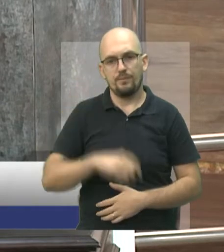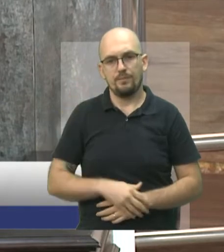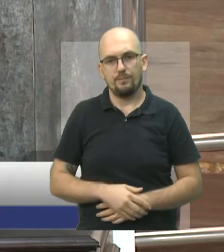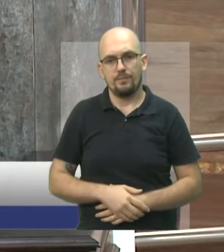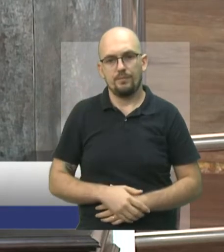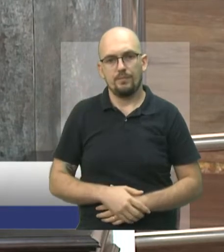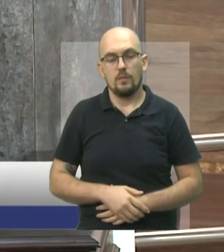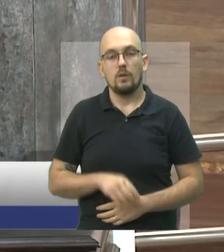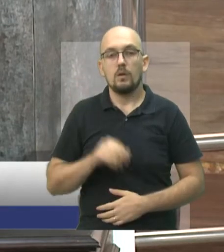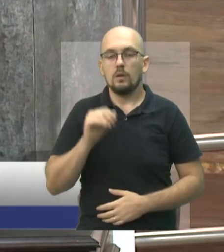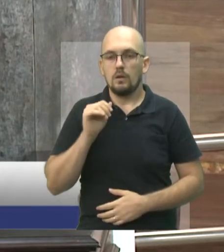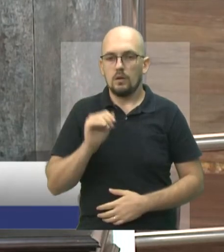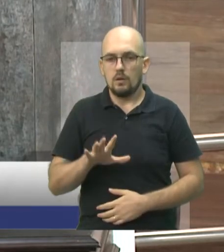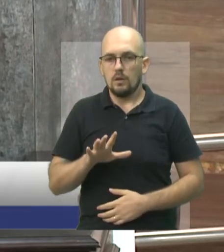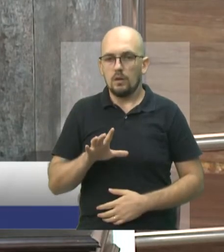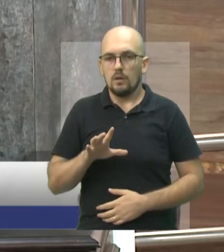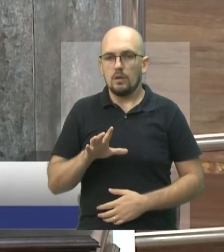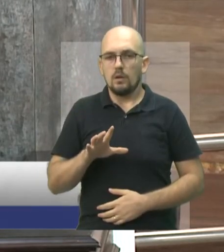Mas de uma maneira